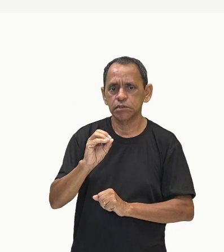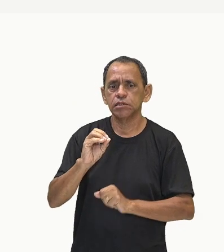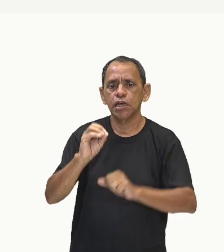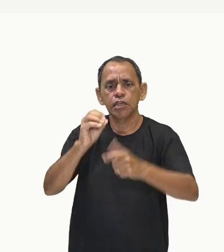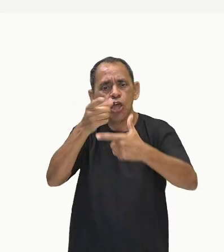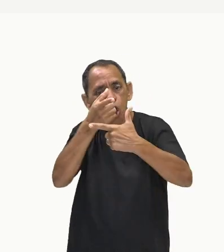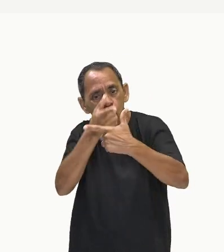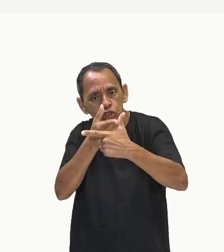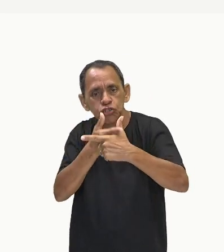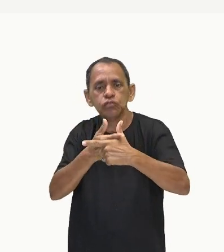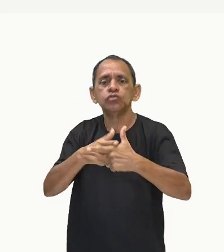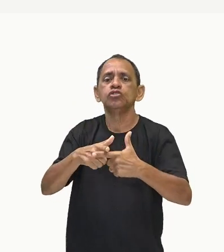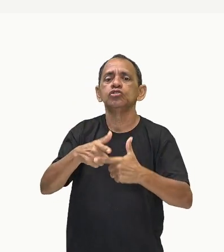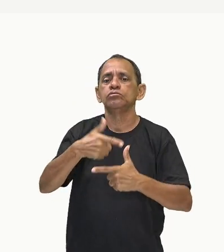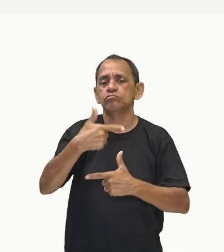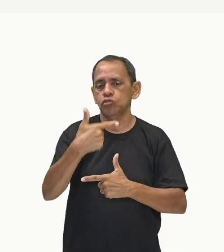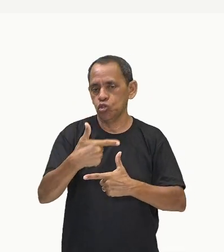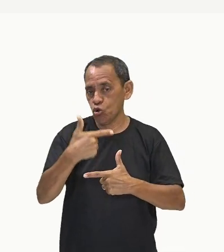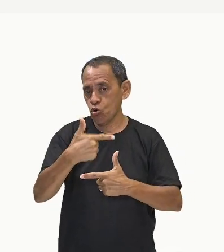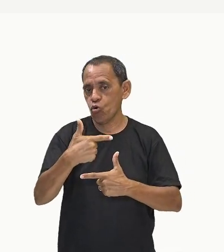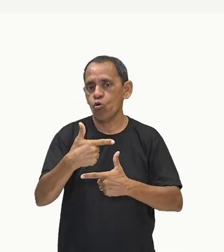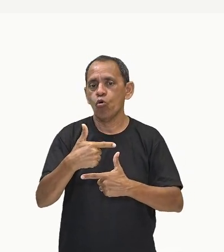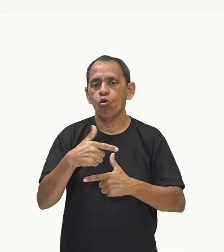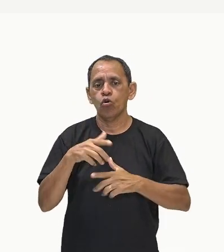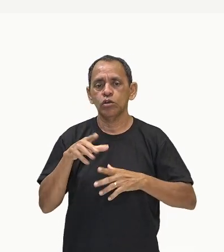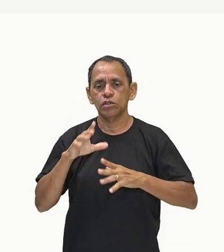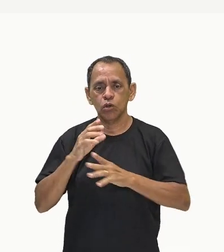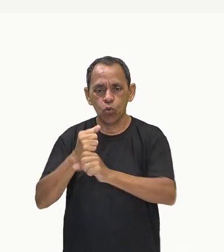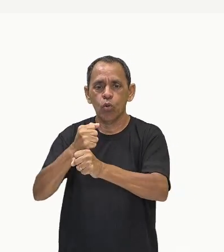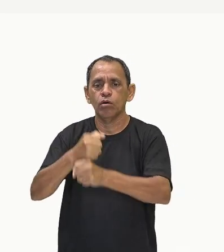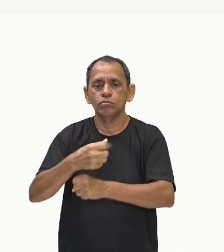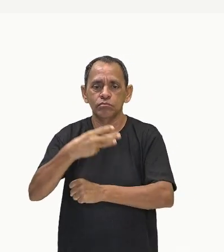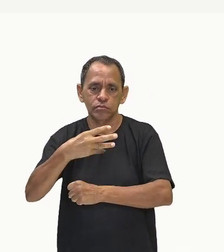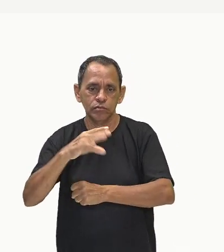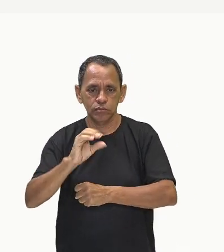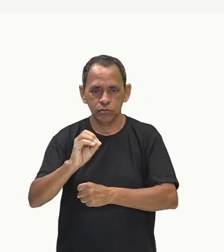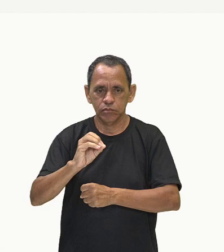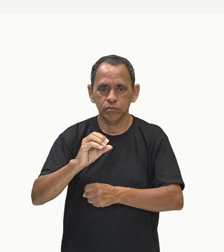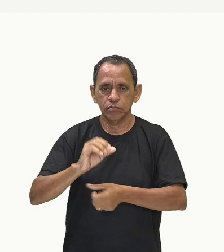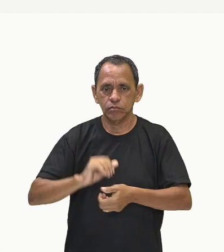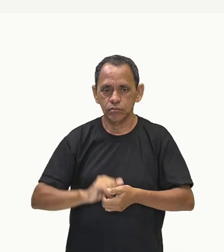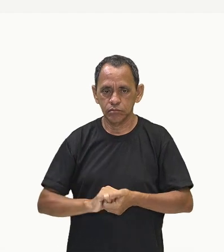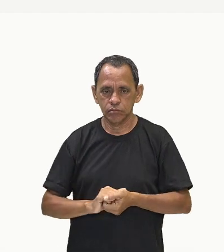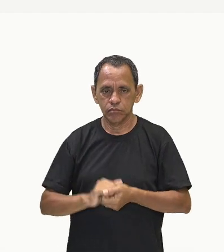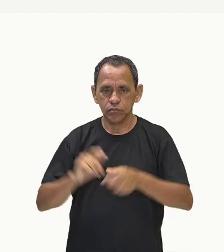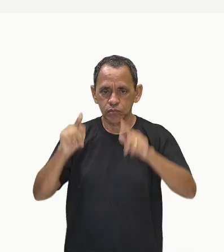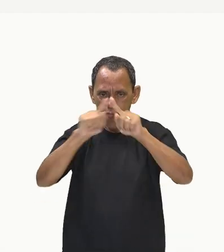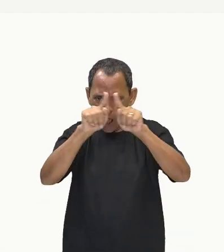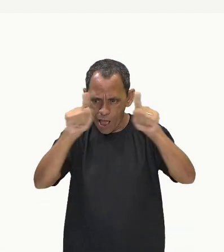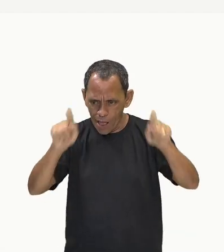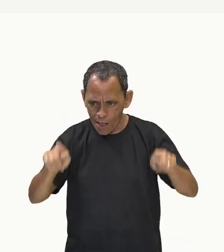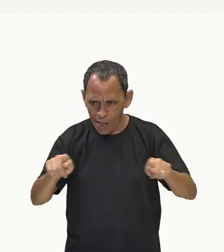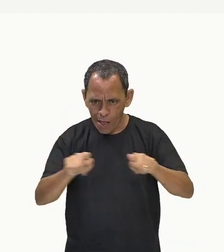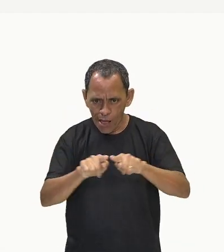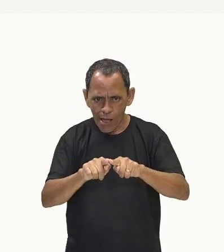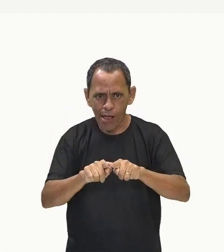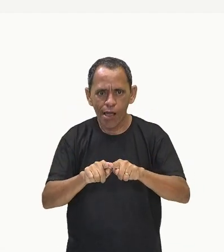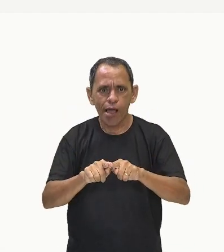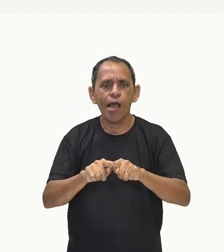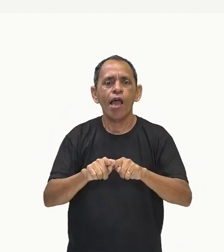arestas igual a 30. Então, é importante a gente identificar aí essas